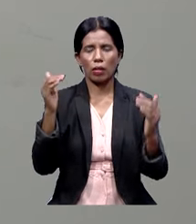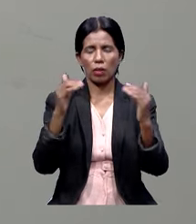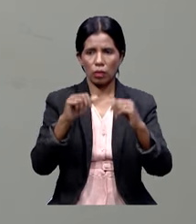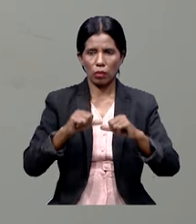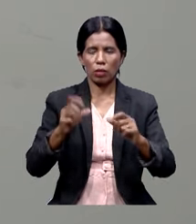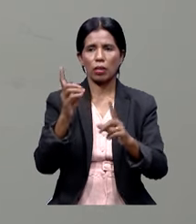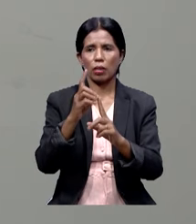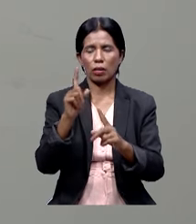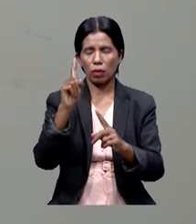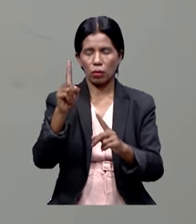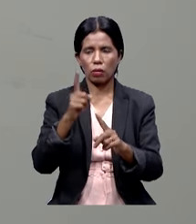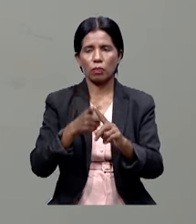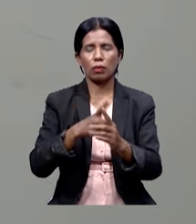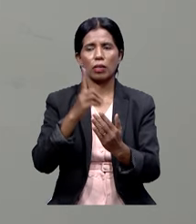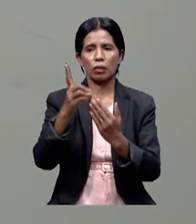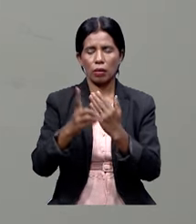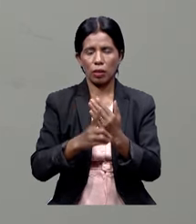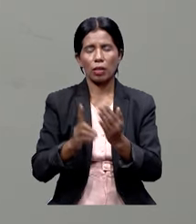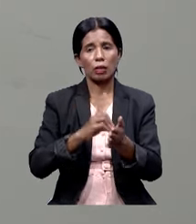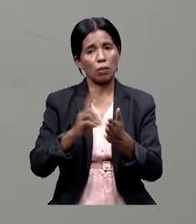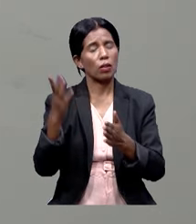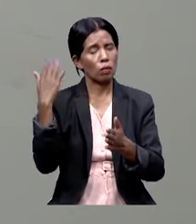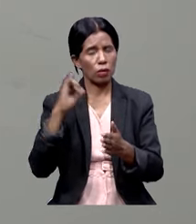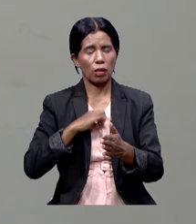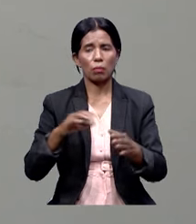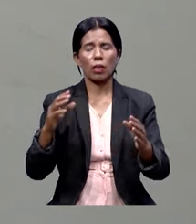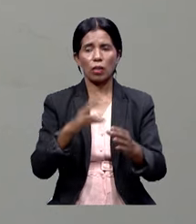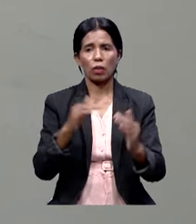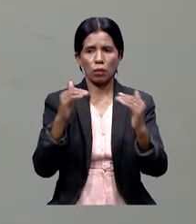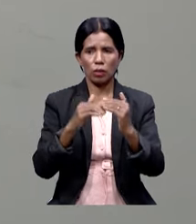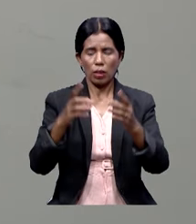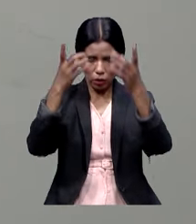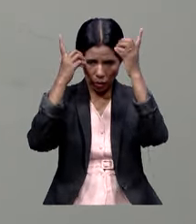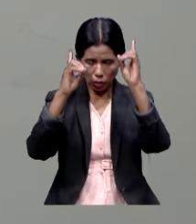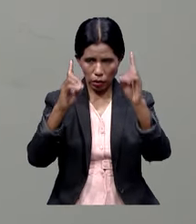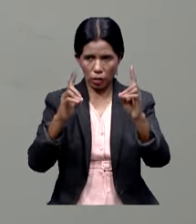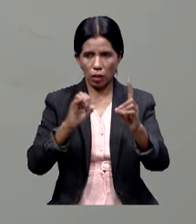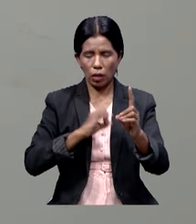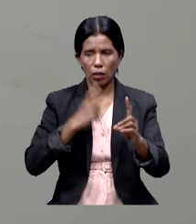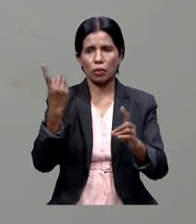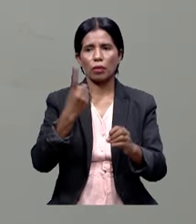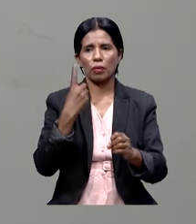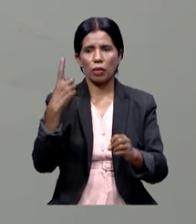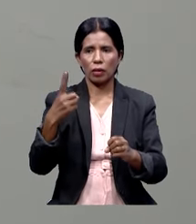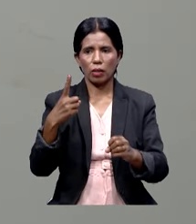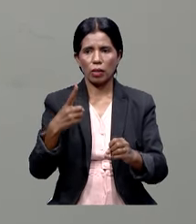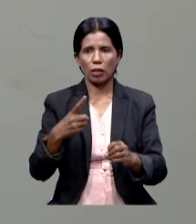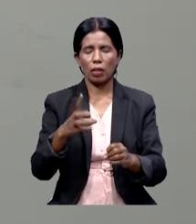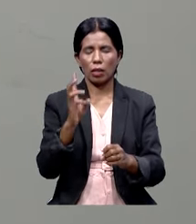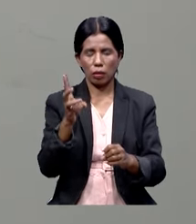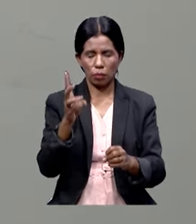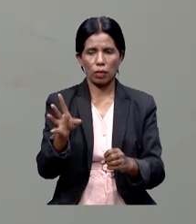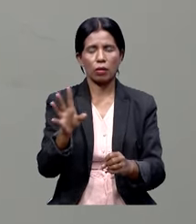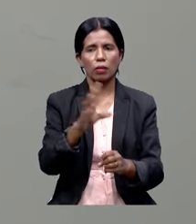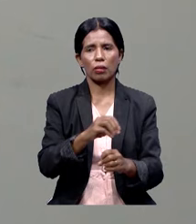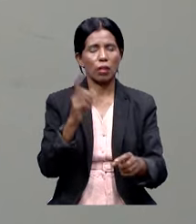dia 1 fula ainda semana kot ka mi te encontro ta Hoden decisão de que tu antena, how mantena fatin 60 talemos